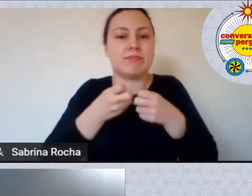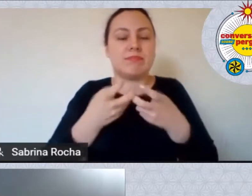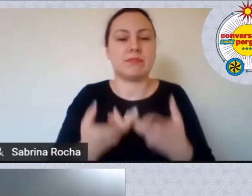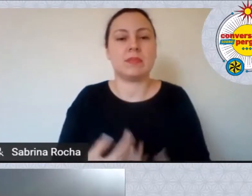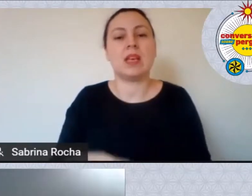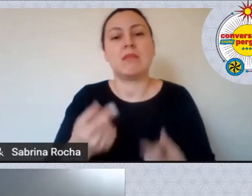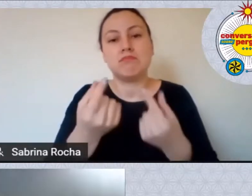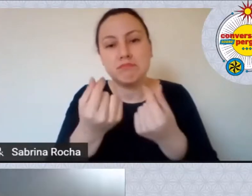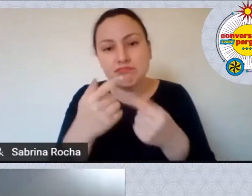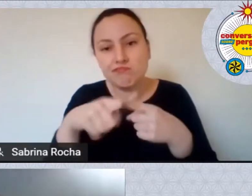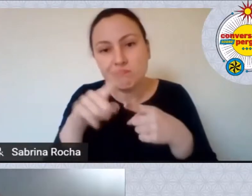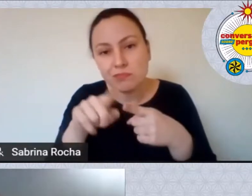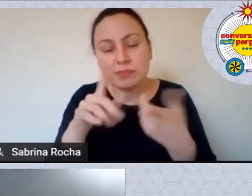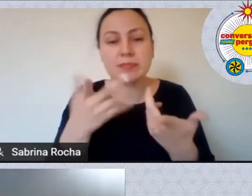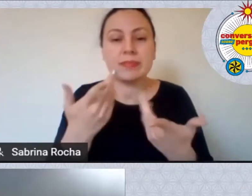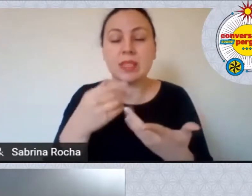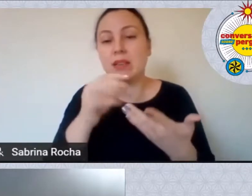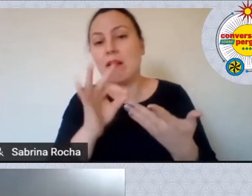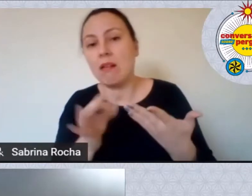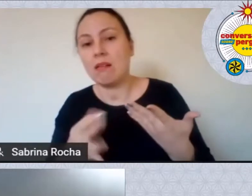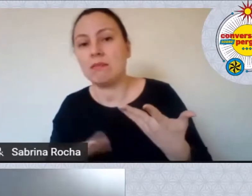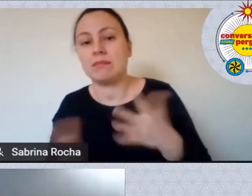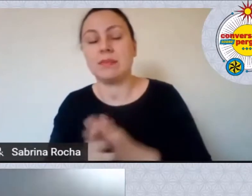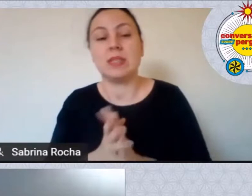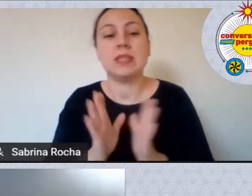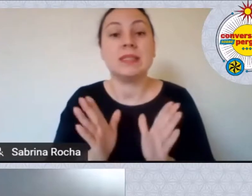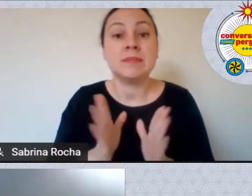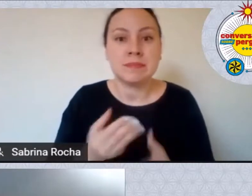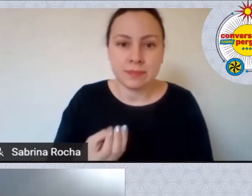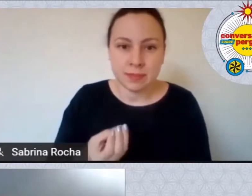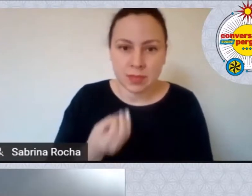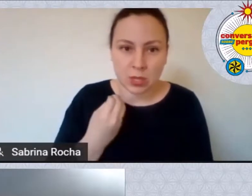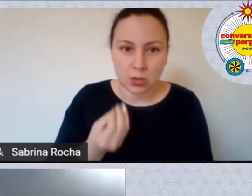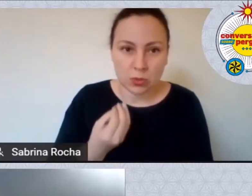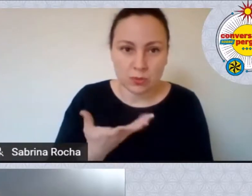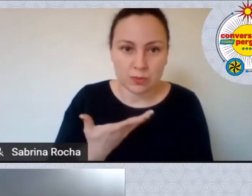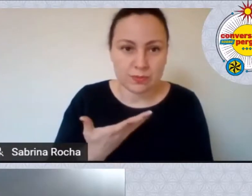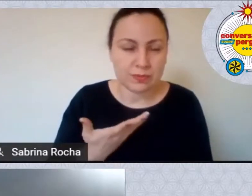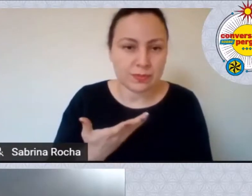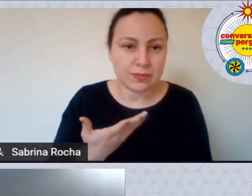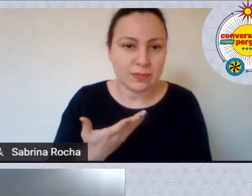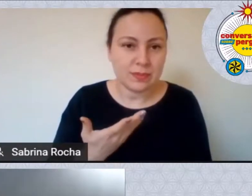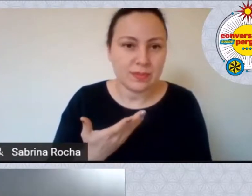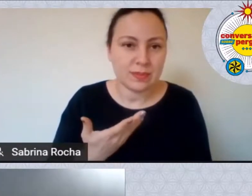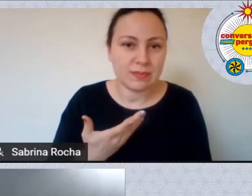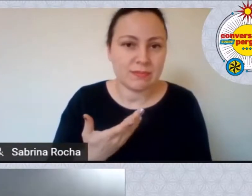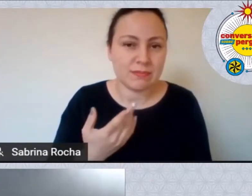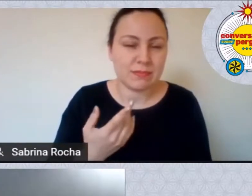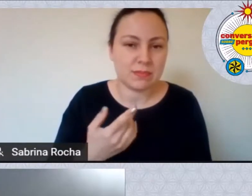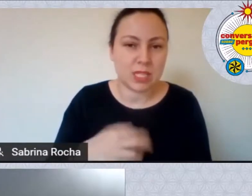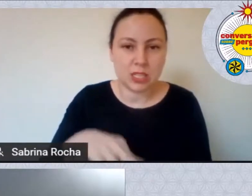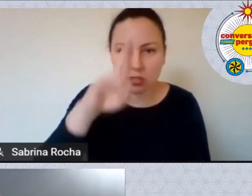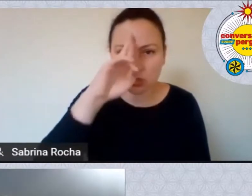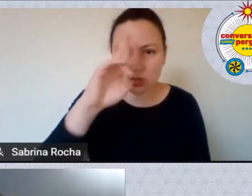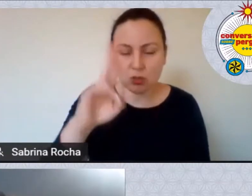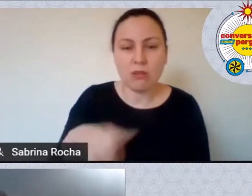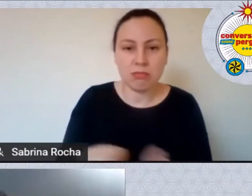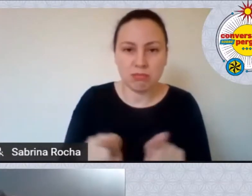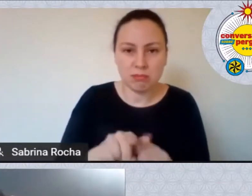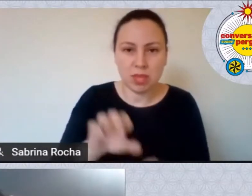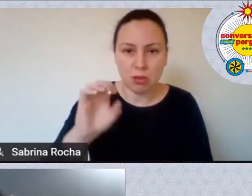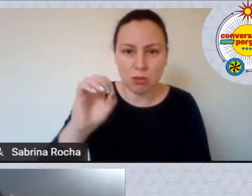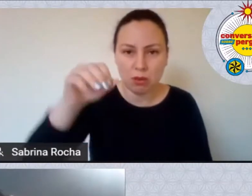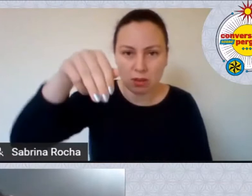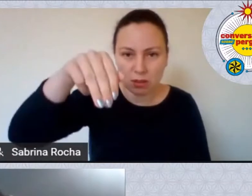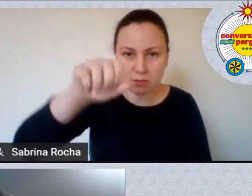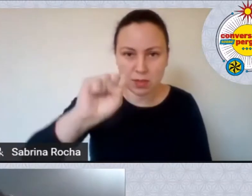etc. Você acha que, como disse, né, inclusive o diretor-geral da Organização Mundial de Saúde, já se trata